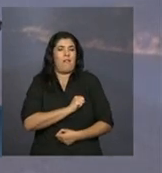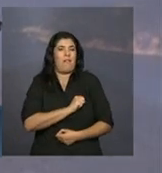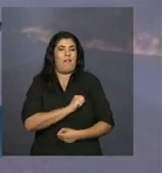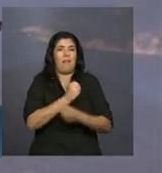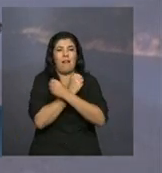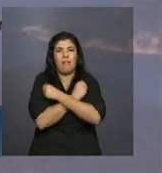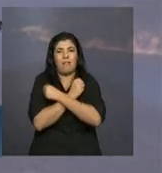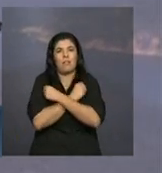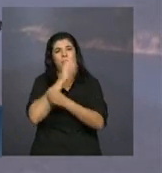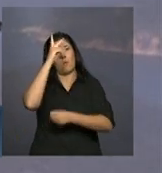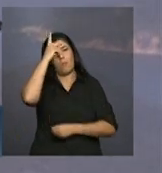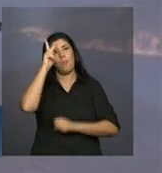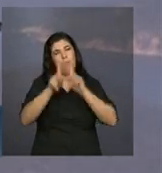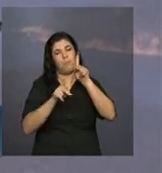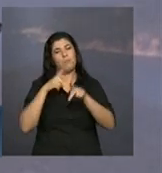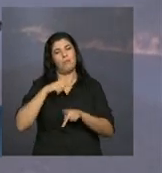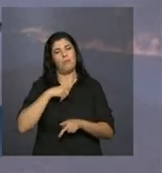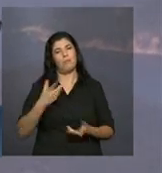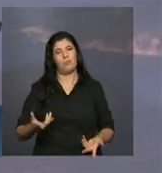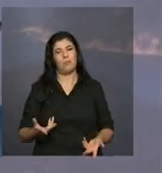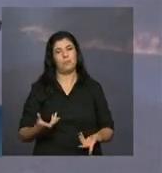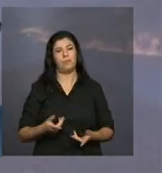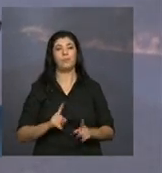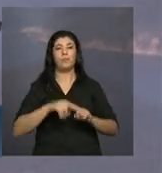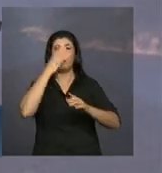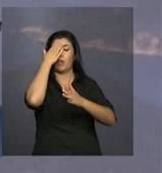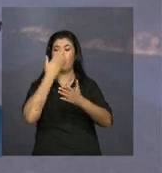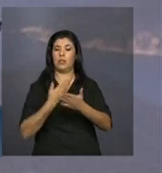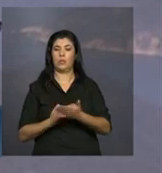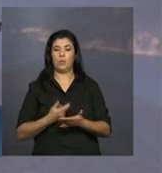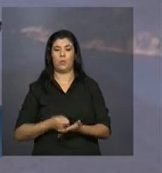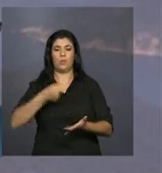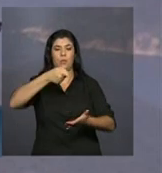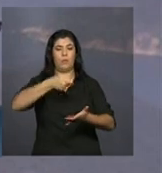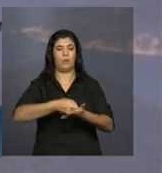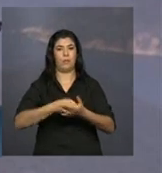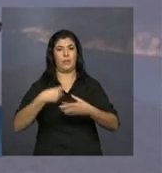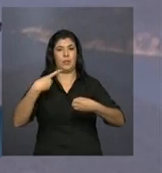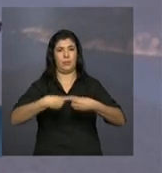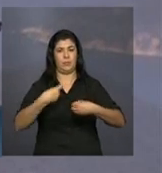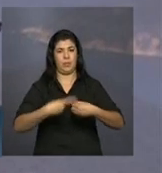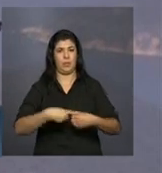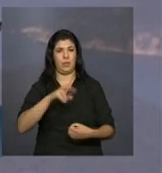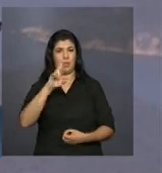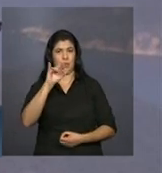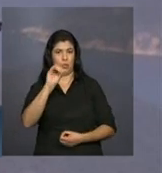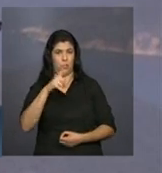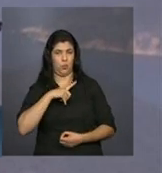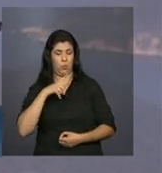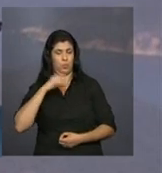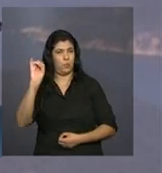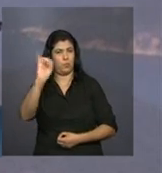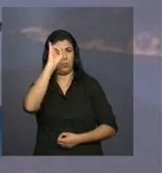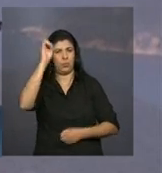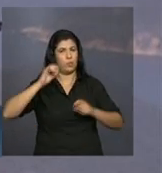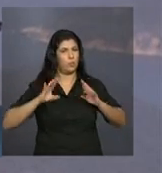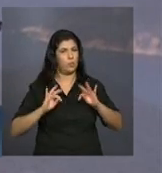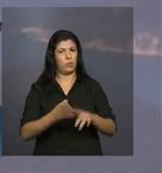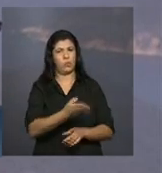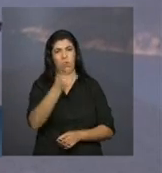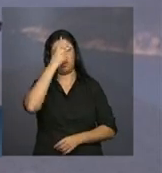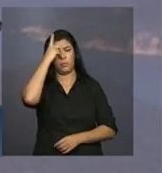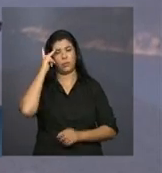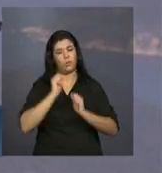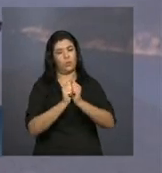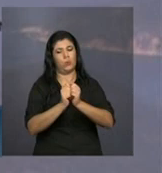eu acredito que a afirmação da cidade do Rio de Janeiro é algo importantíssimo para todos nós.